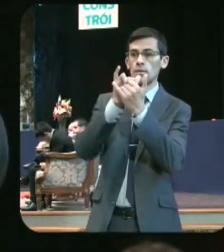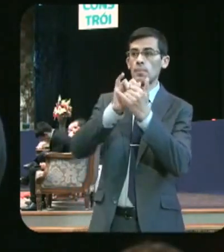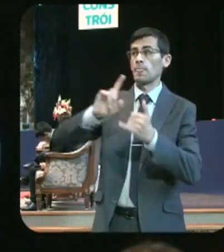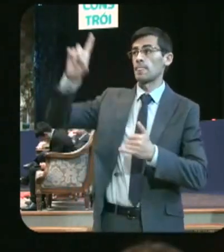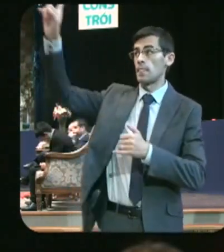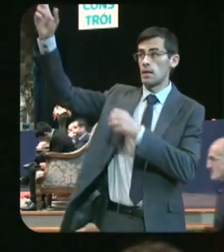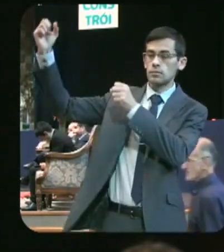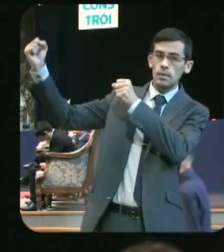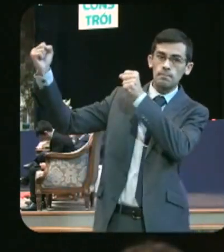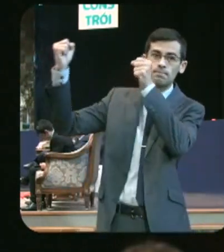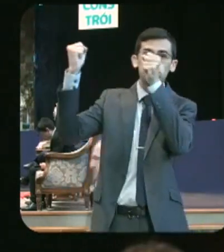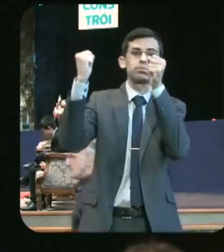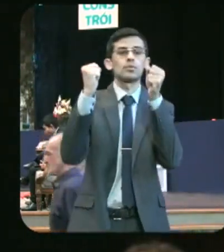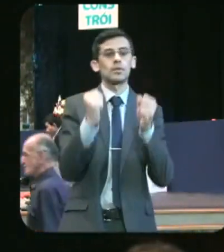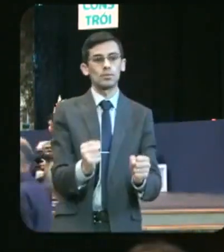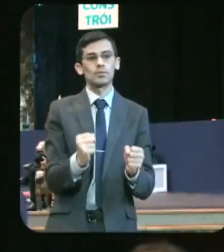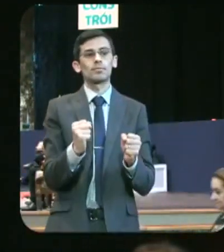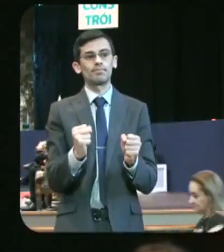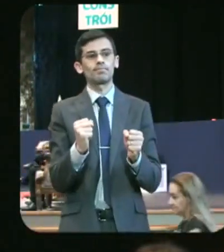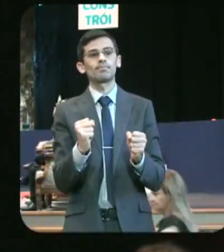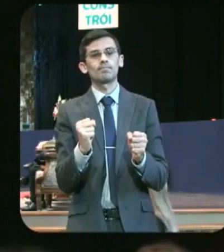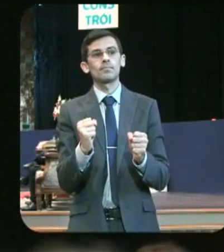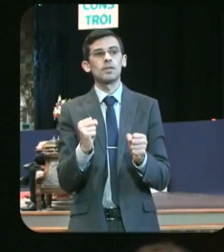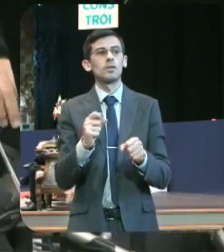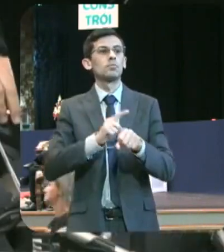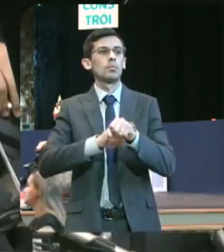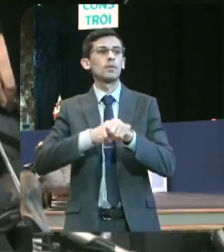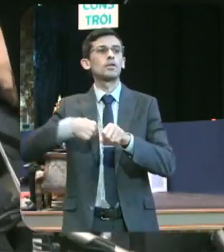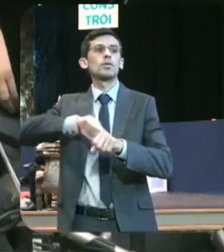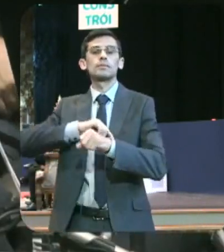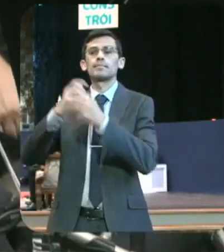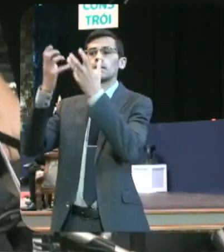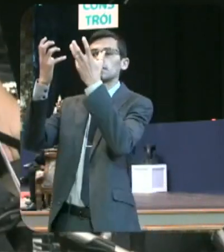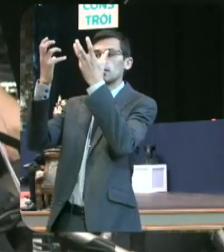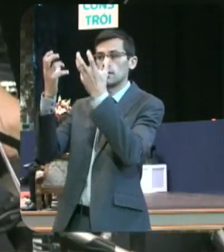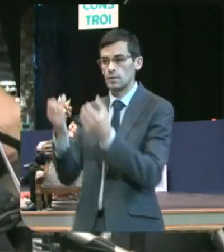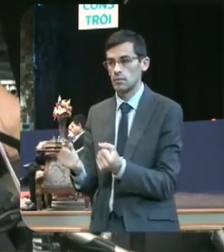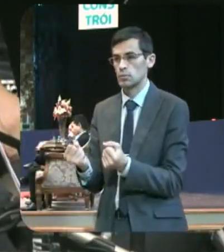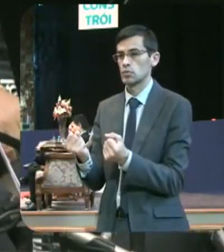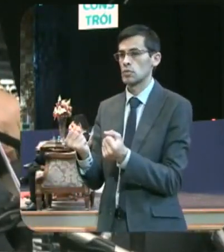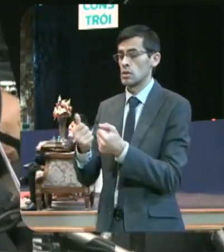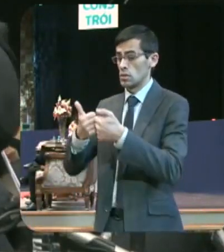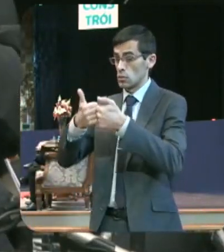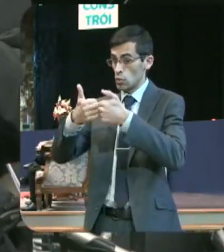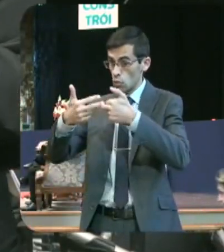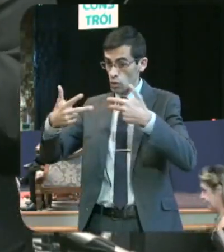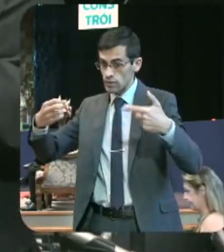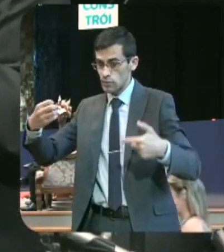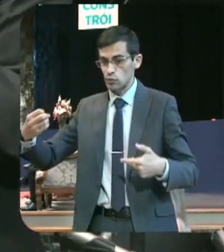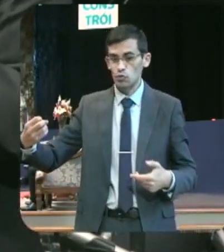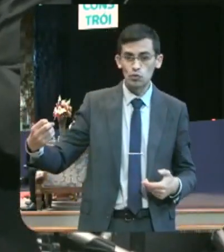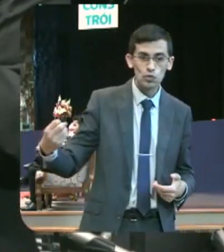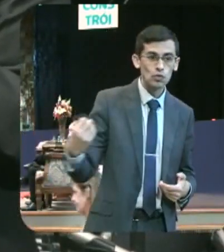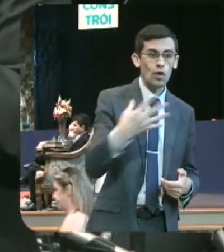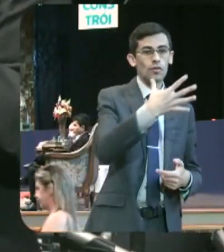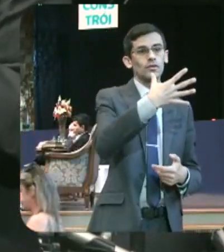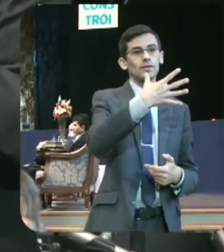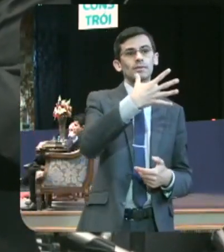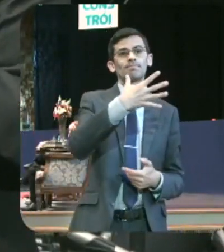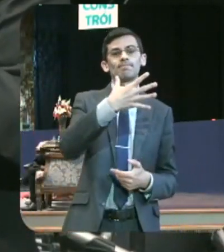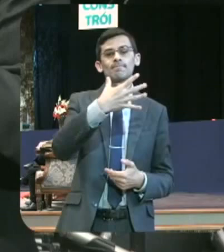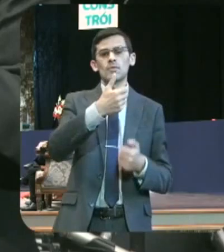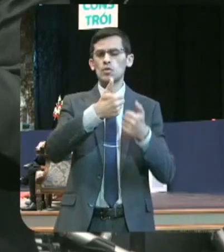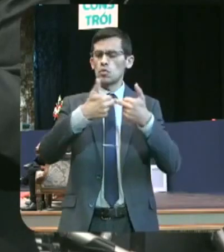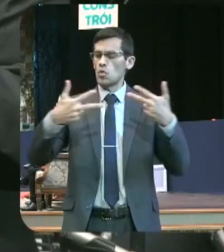fazer essa obra. E quando a gente o recebe, algo novo da graça vai acontecer,